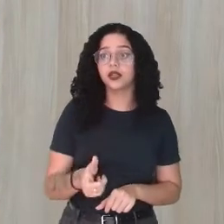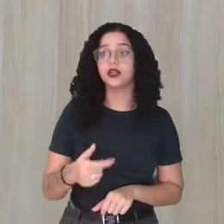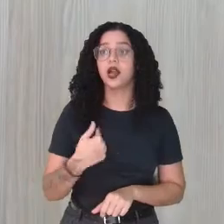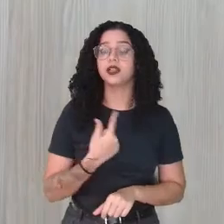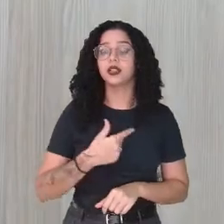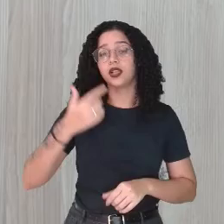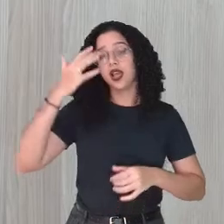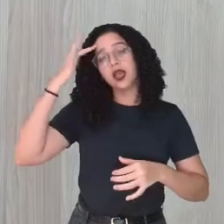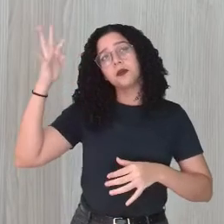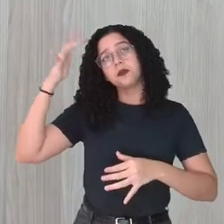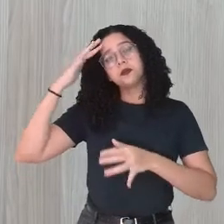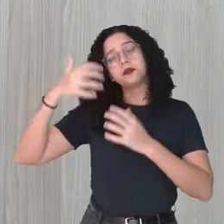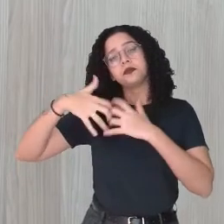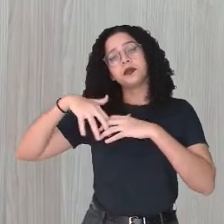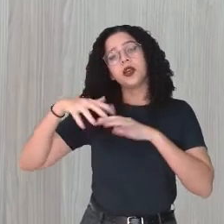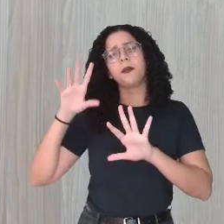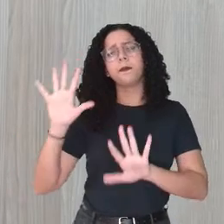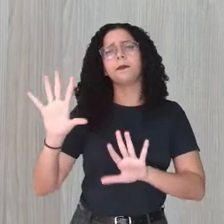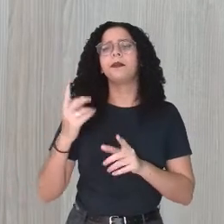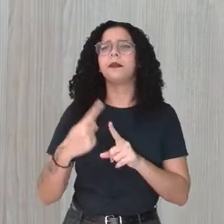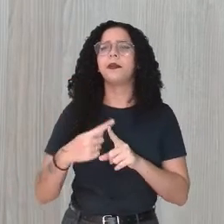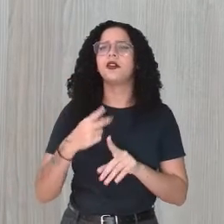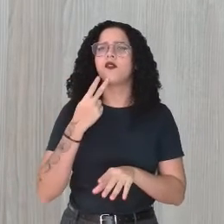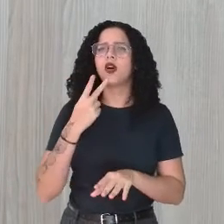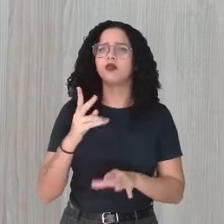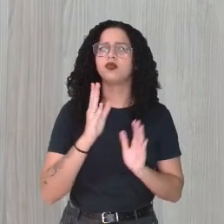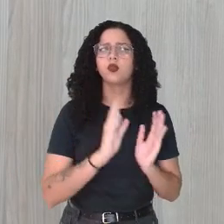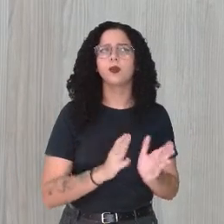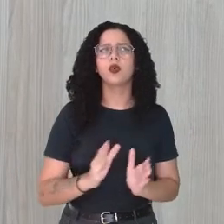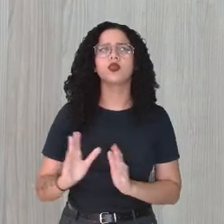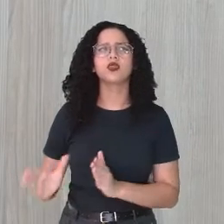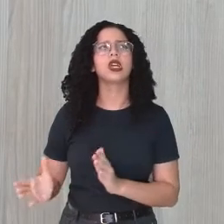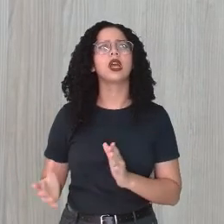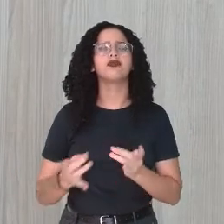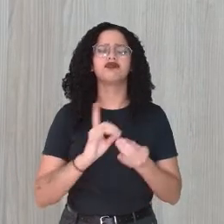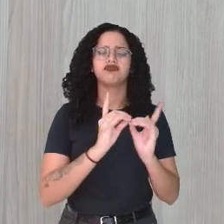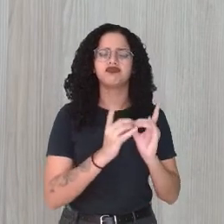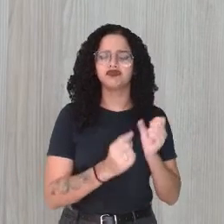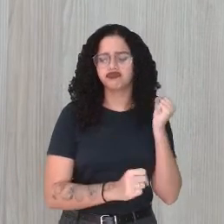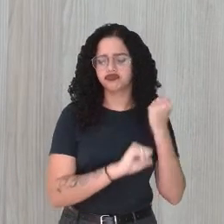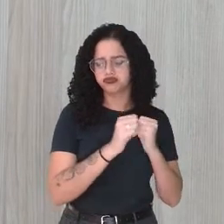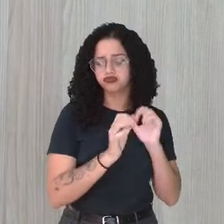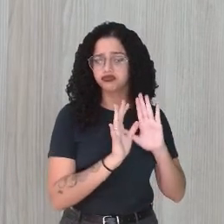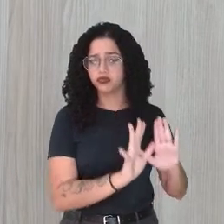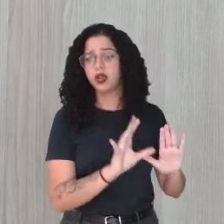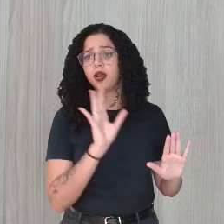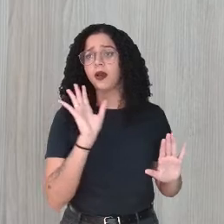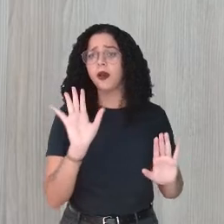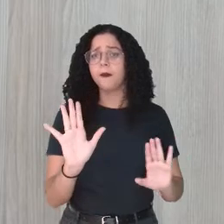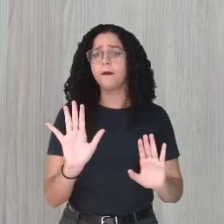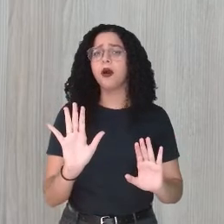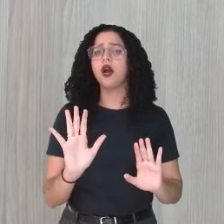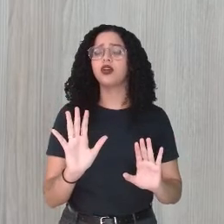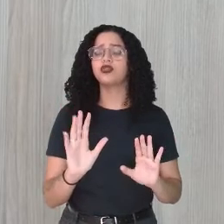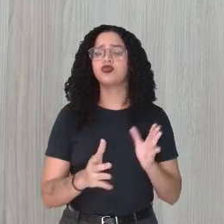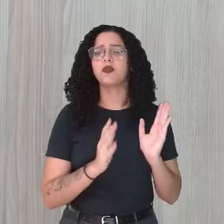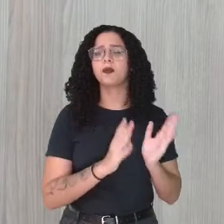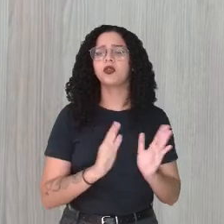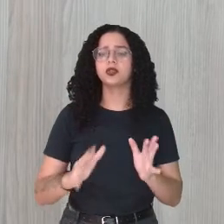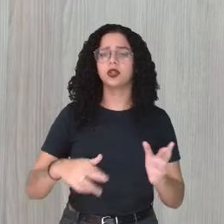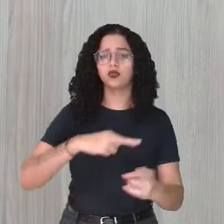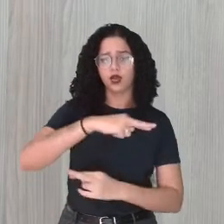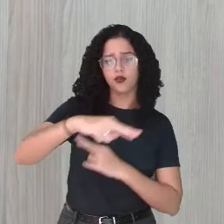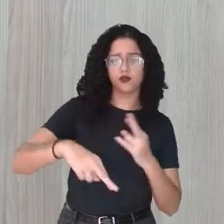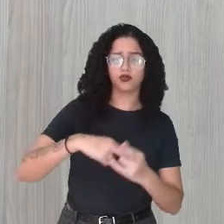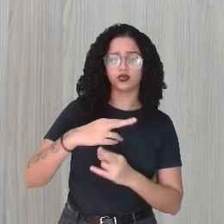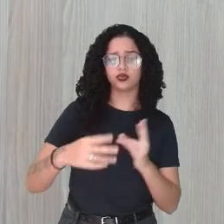gente refletir, né, porque a gente falou aí desse processo de industrialização e tudo mais. E o processo da Revolução Industrial trouxe